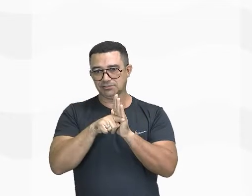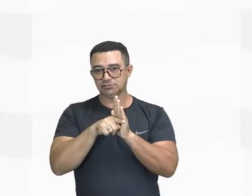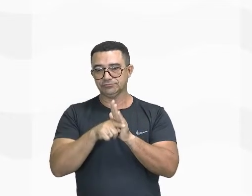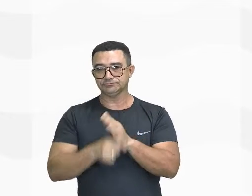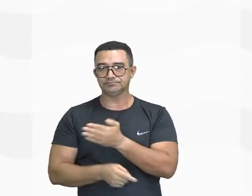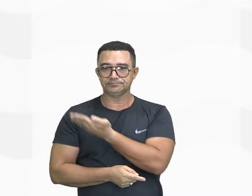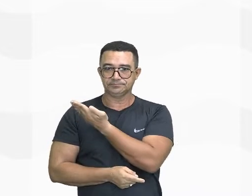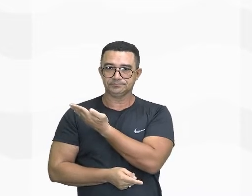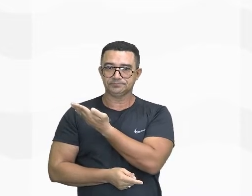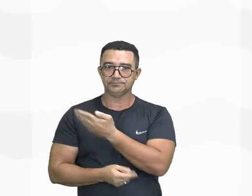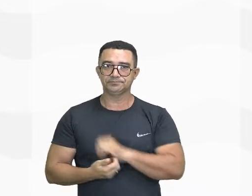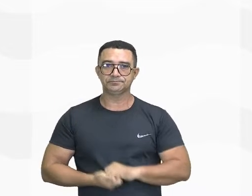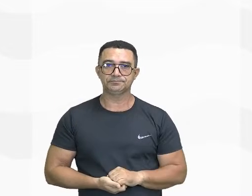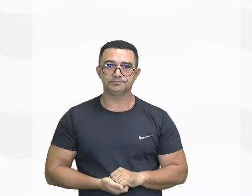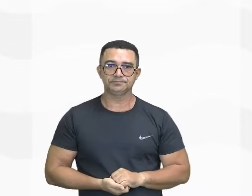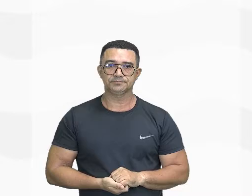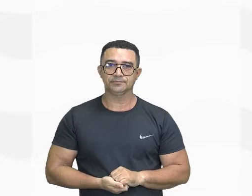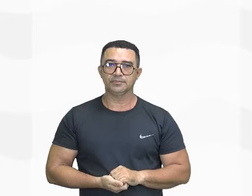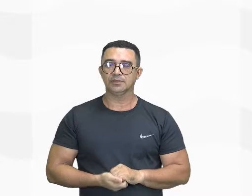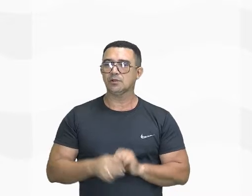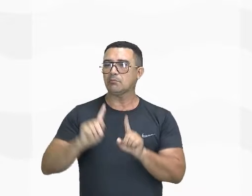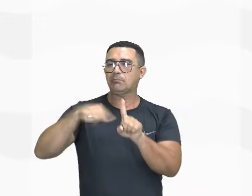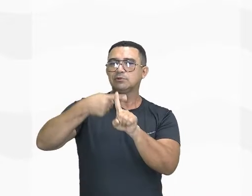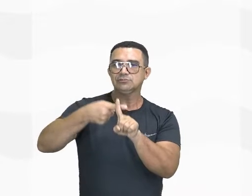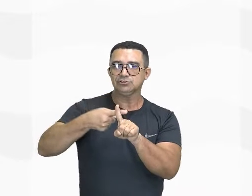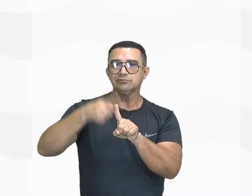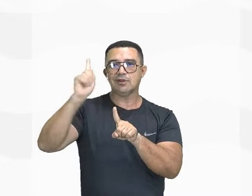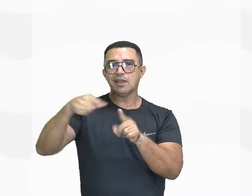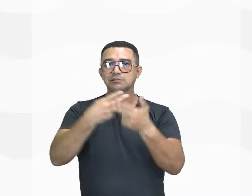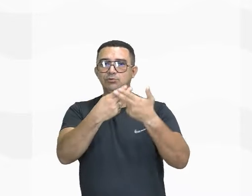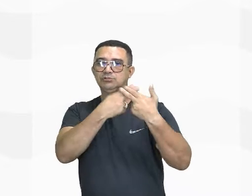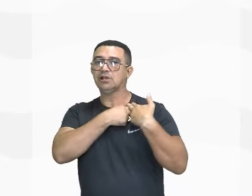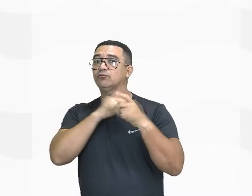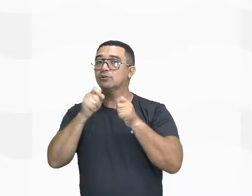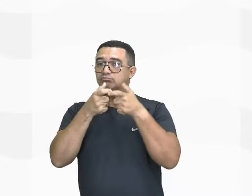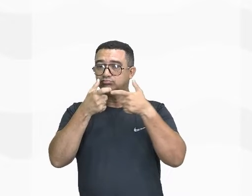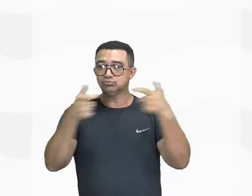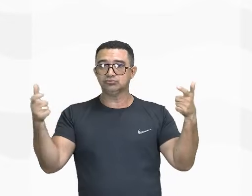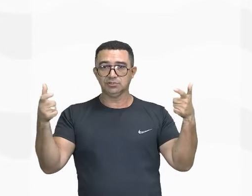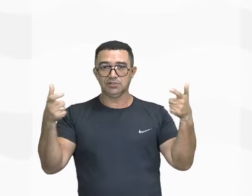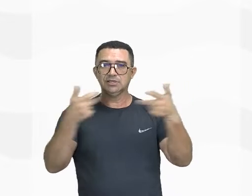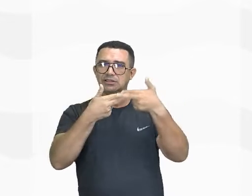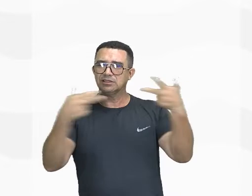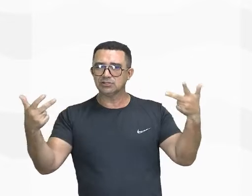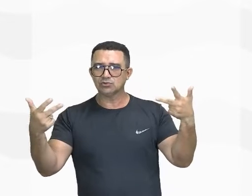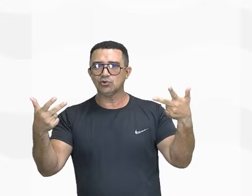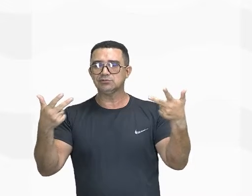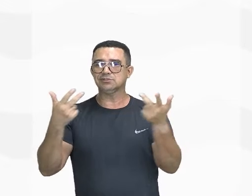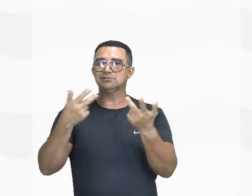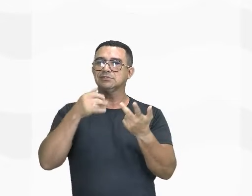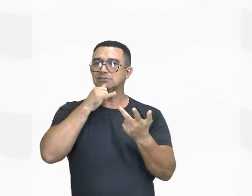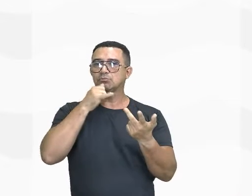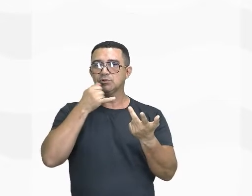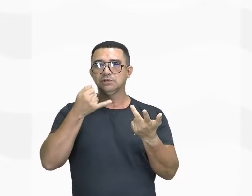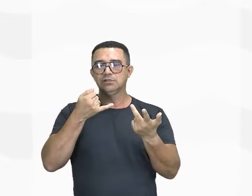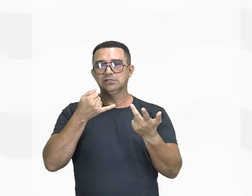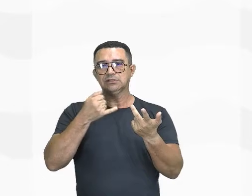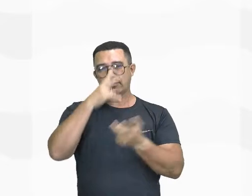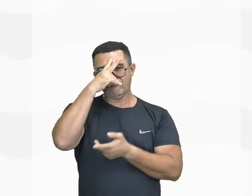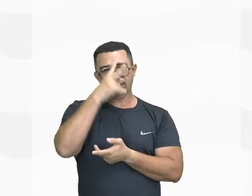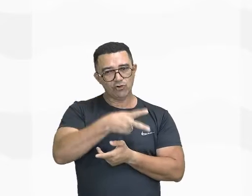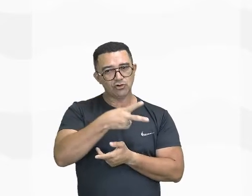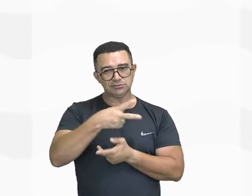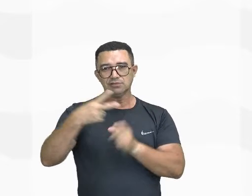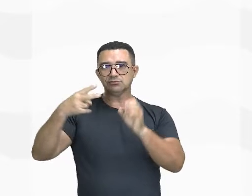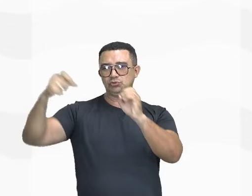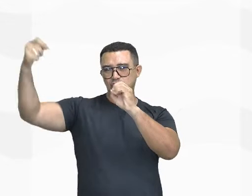imagem. Os feedbacks positivos, então, eles são responsáveis pela amplificação dos efeitos das forças radiativas, isso